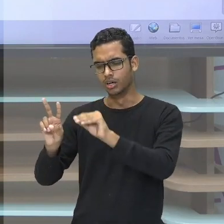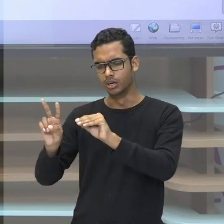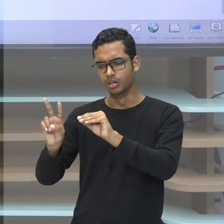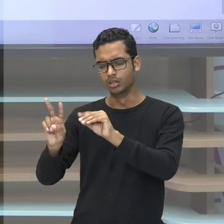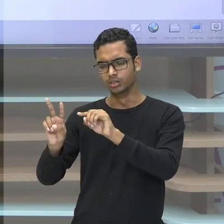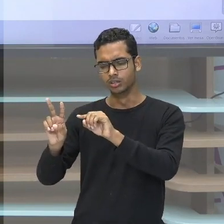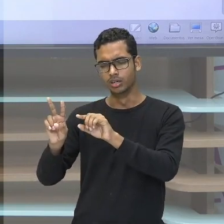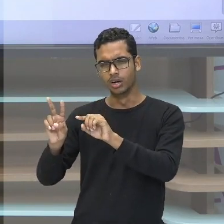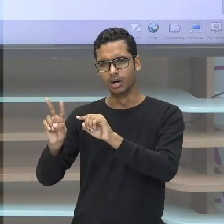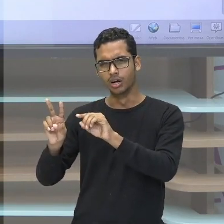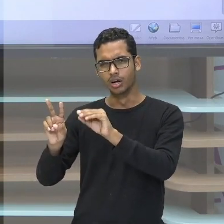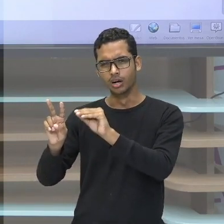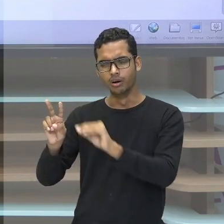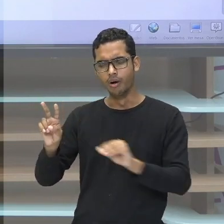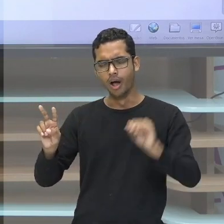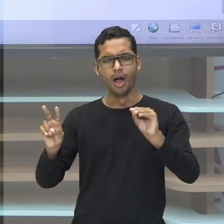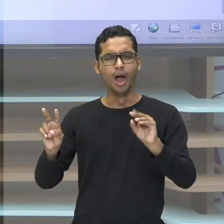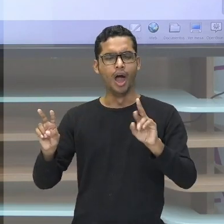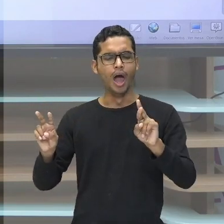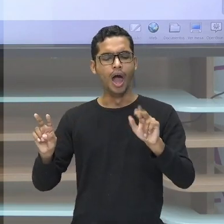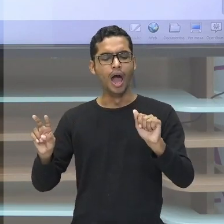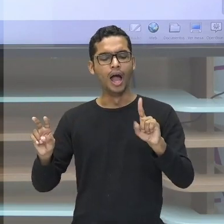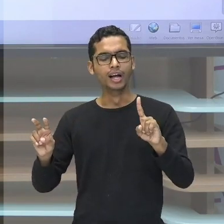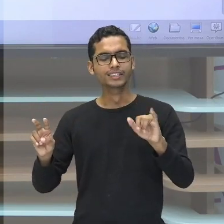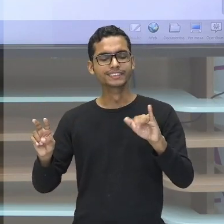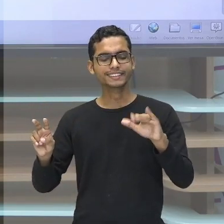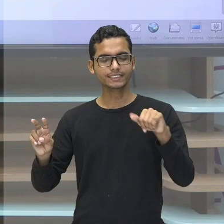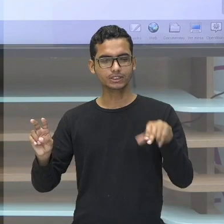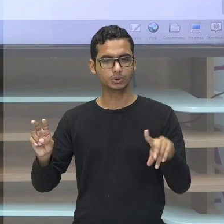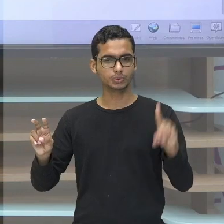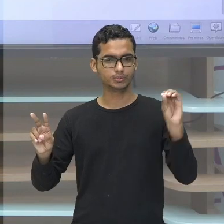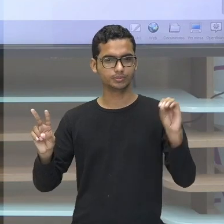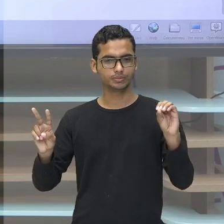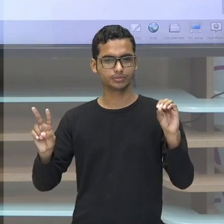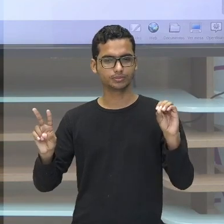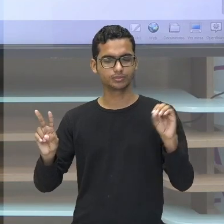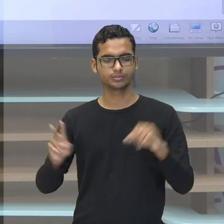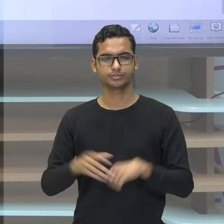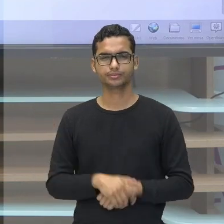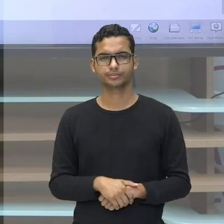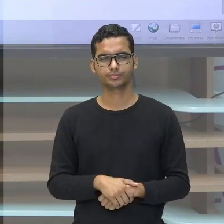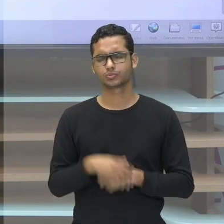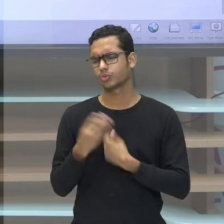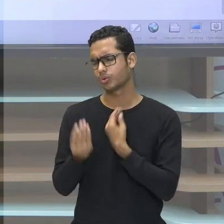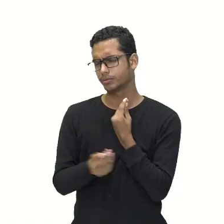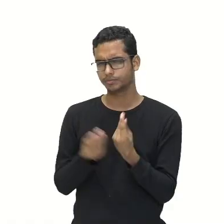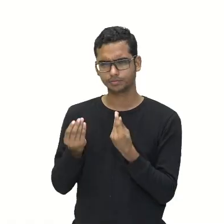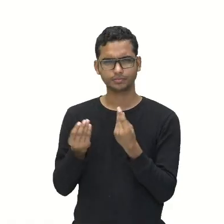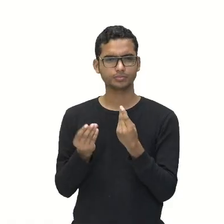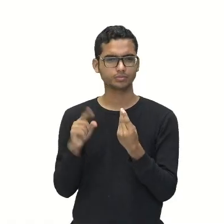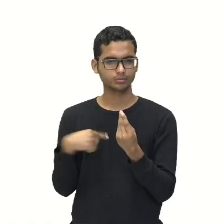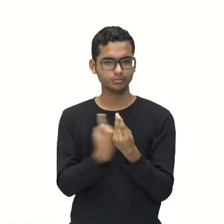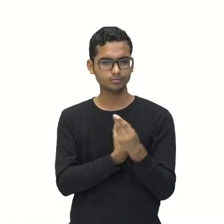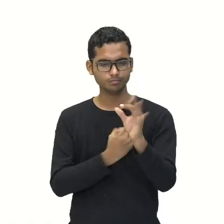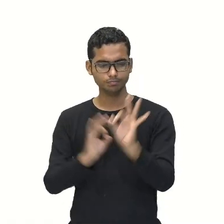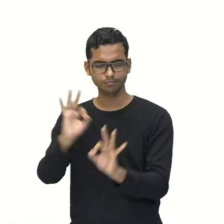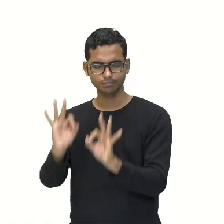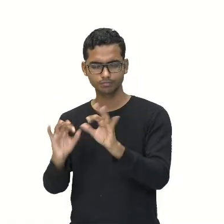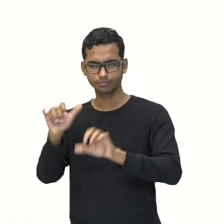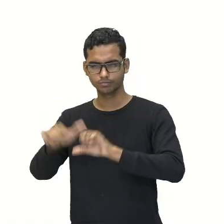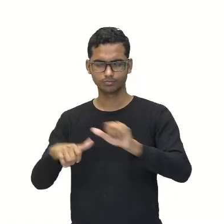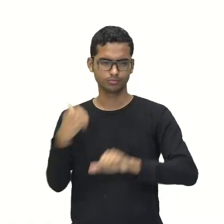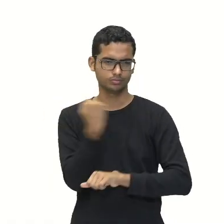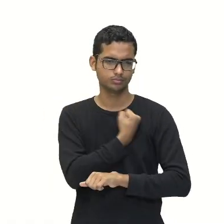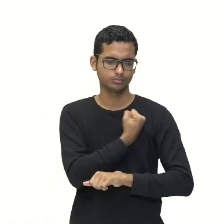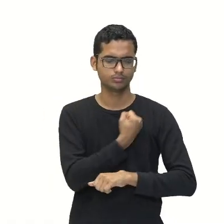do radical aqui, tá? Então eu vou decompor 512. Como é que a gente decompõe o número? Vamos lá?